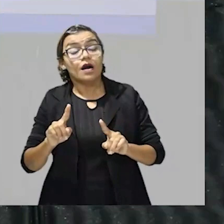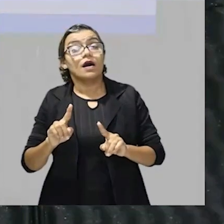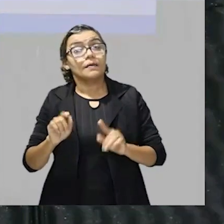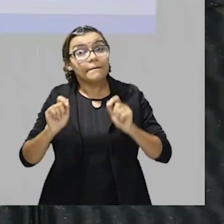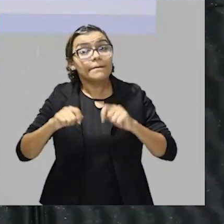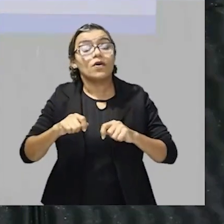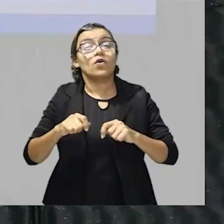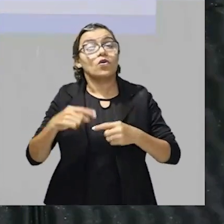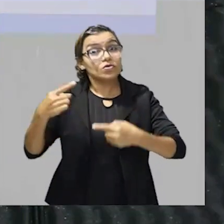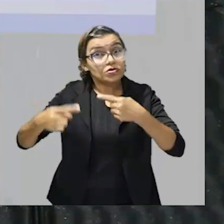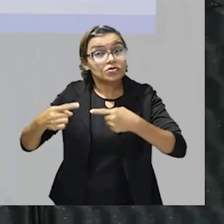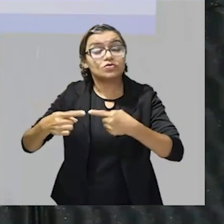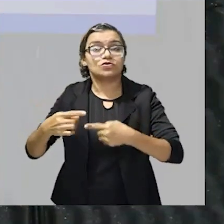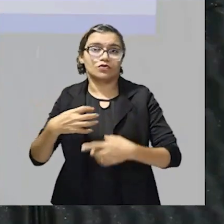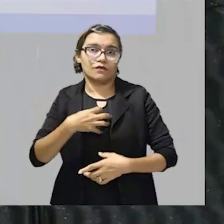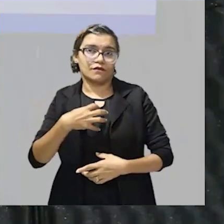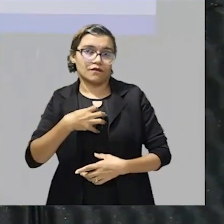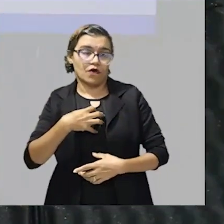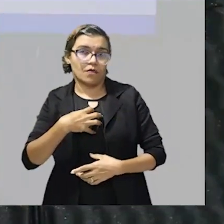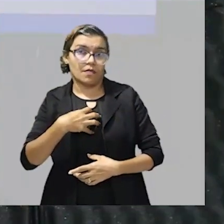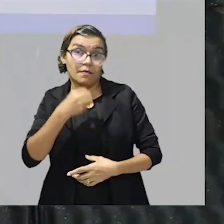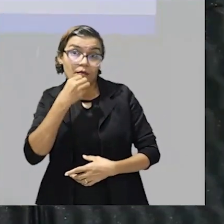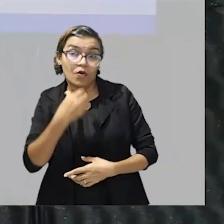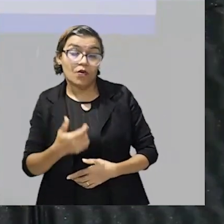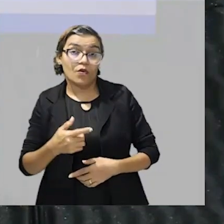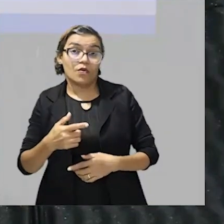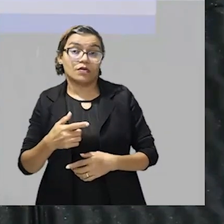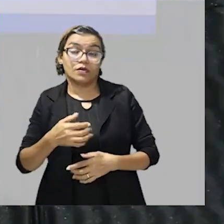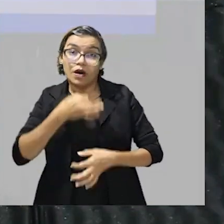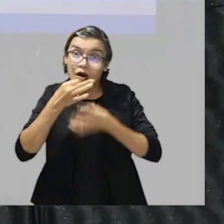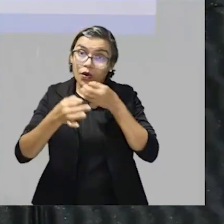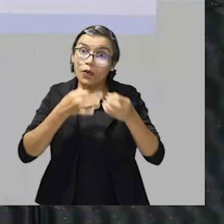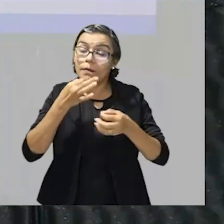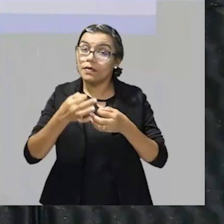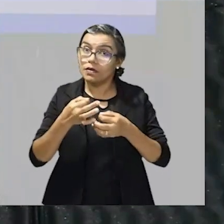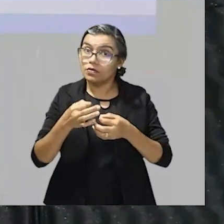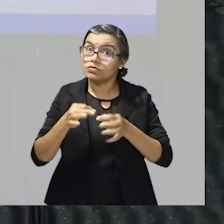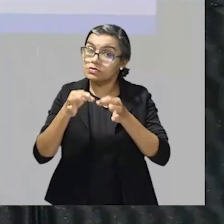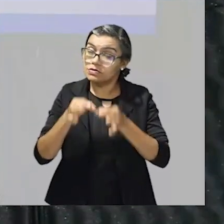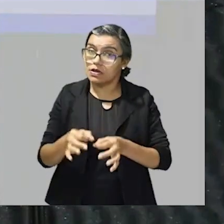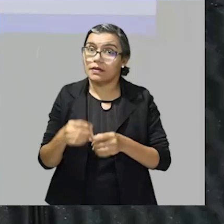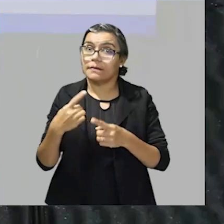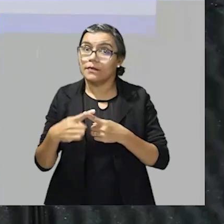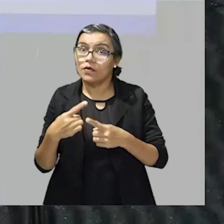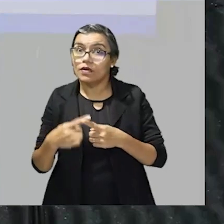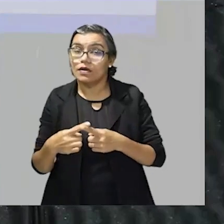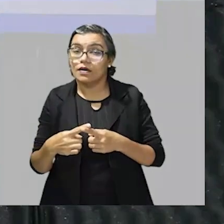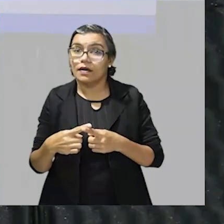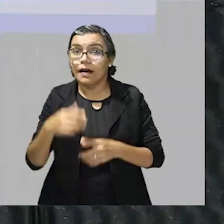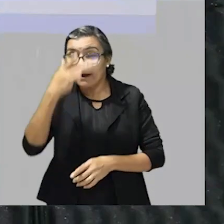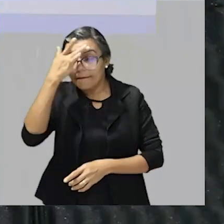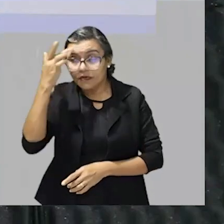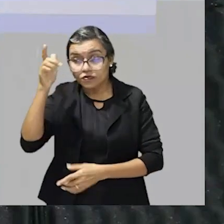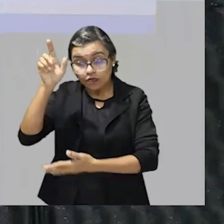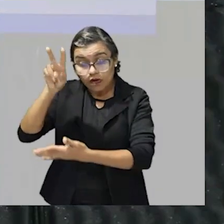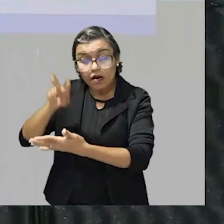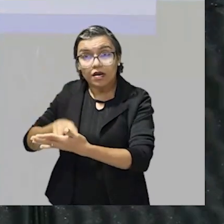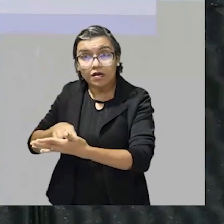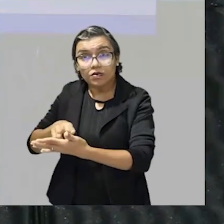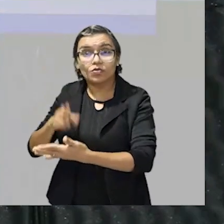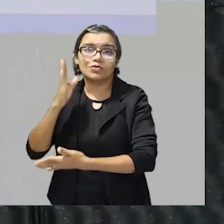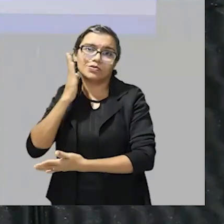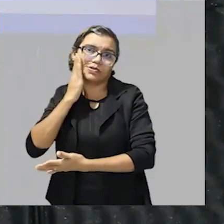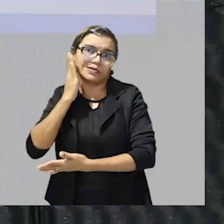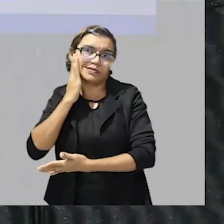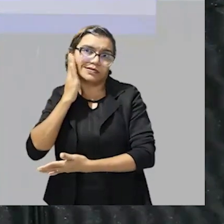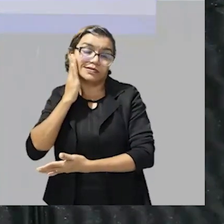argumentos pertinentes para que o interlocutor entenda a fala do emissor tá